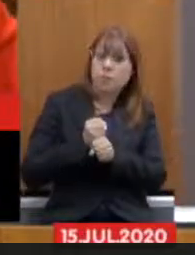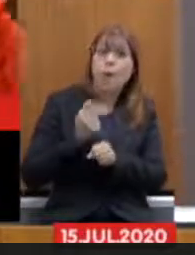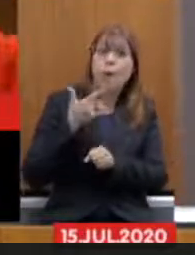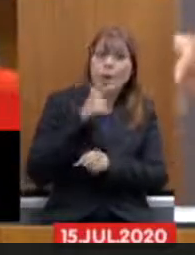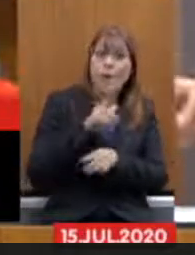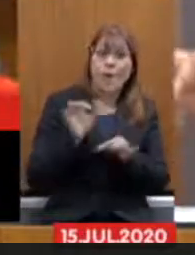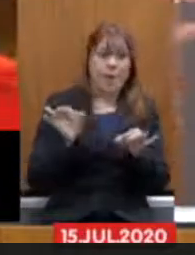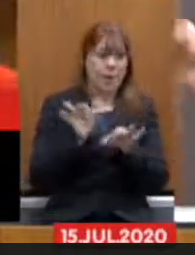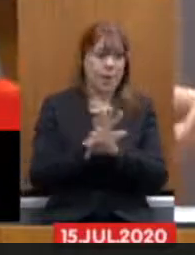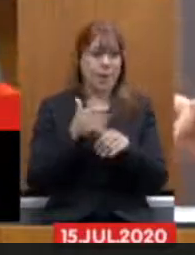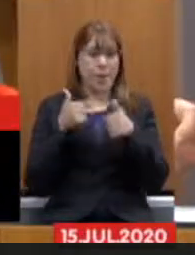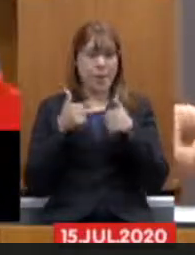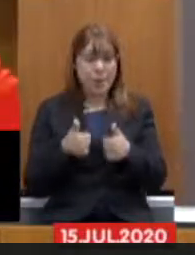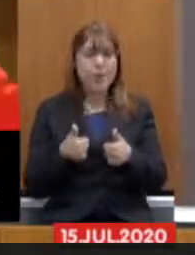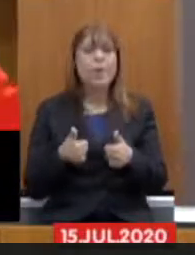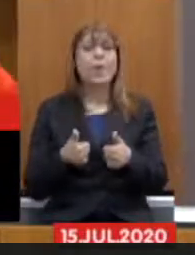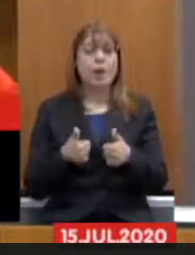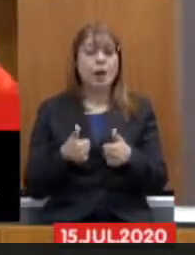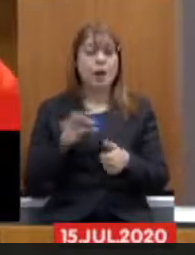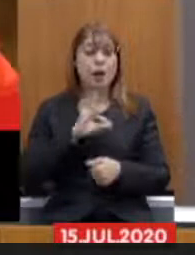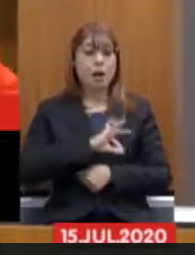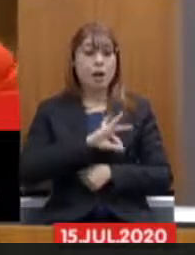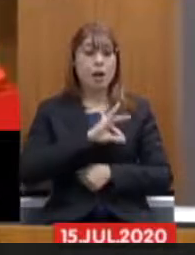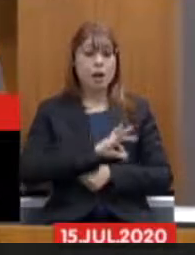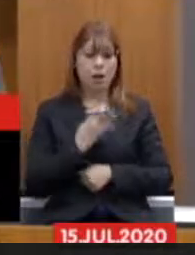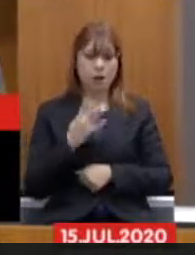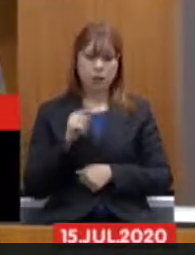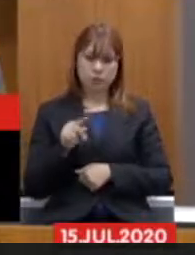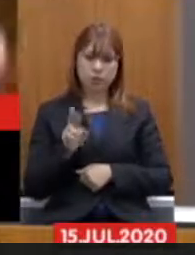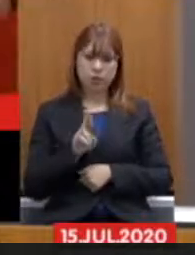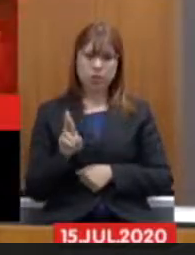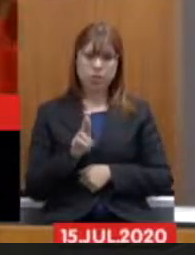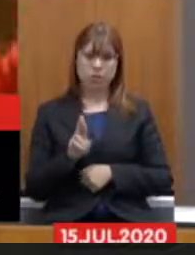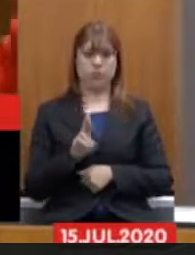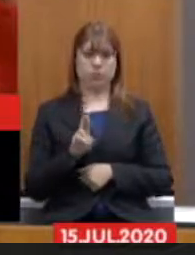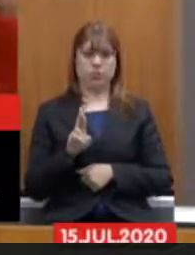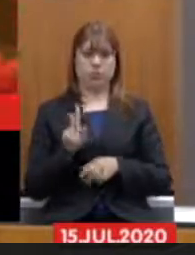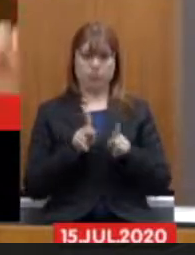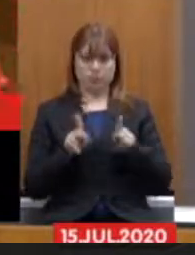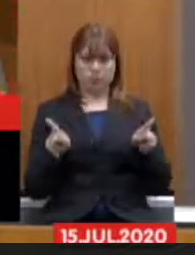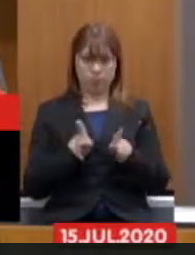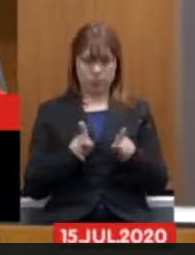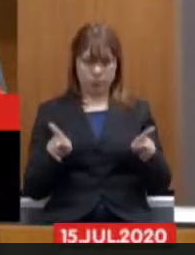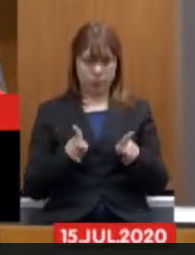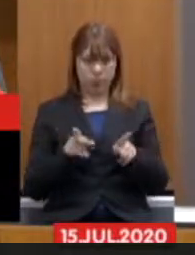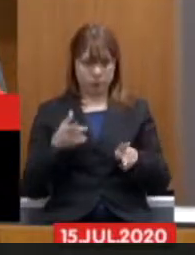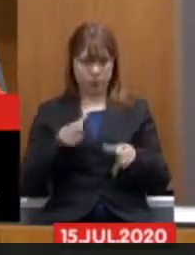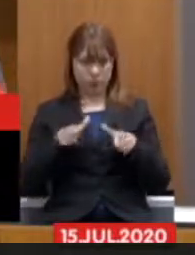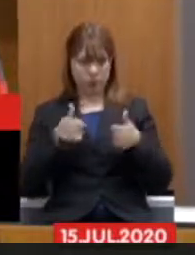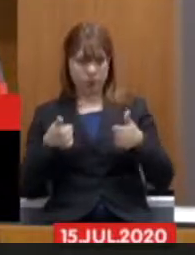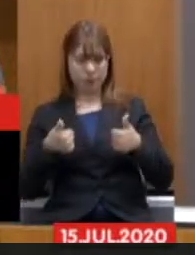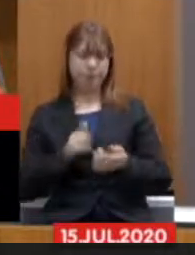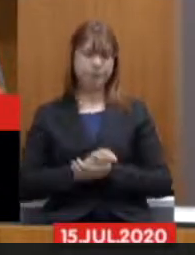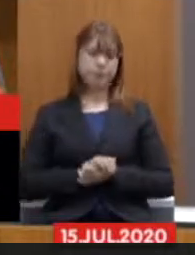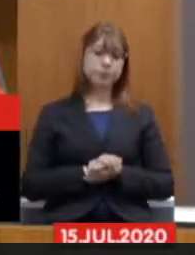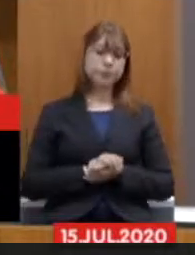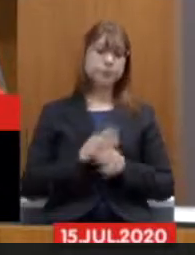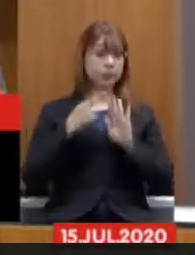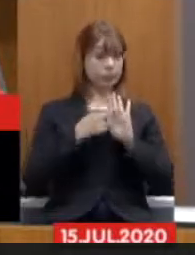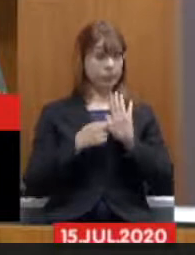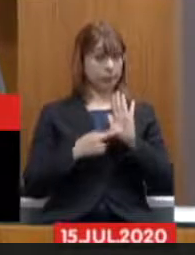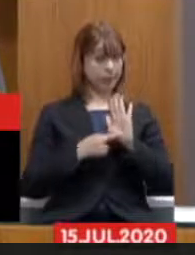chegou ao final dela professor cleiton recebendo r$4000 com o professora em atividade pela